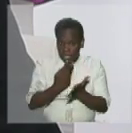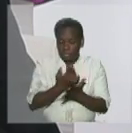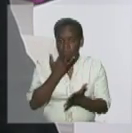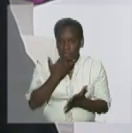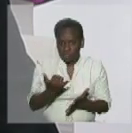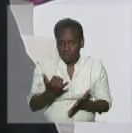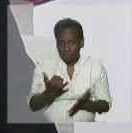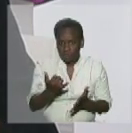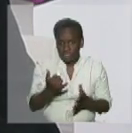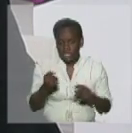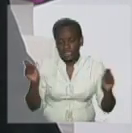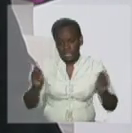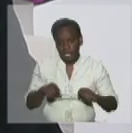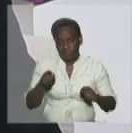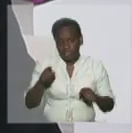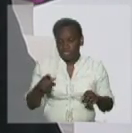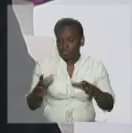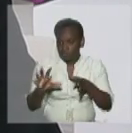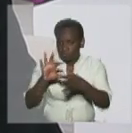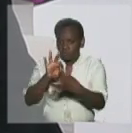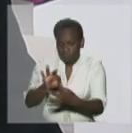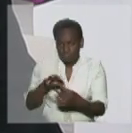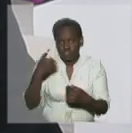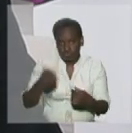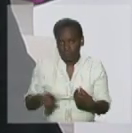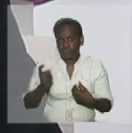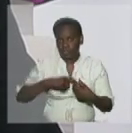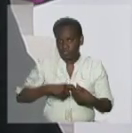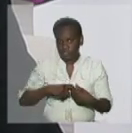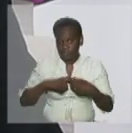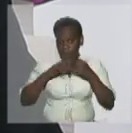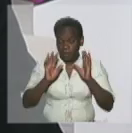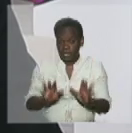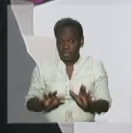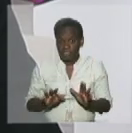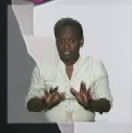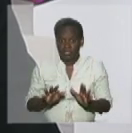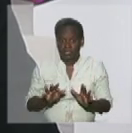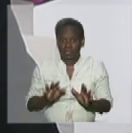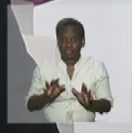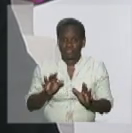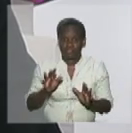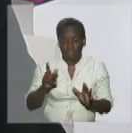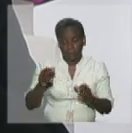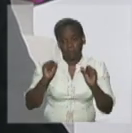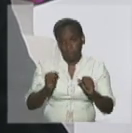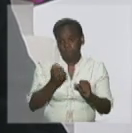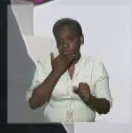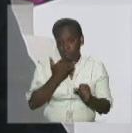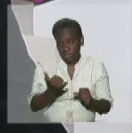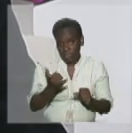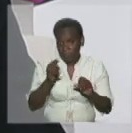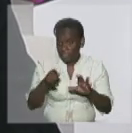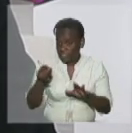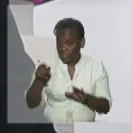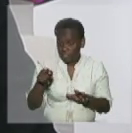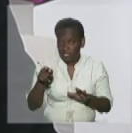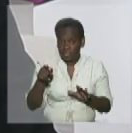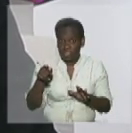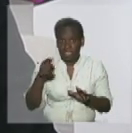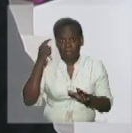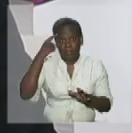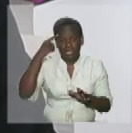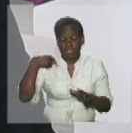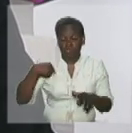reconhece o erro e você perdoa, você tem uma possibilidade de reaproximação, né? Sim. Agora, quando você pode perdoar, mas a